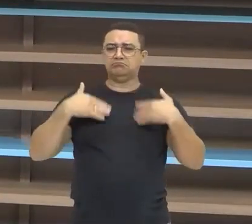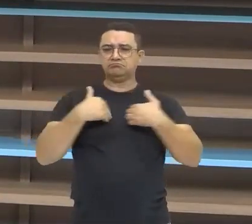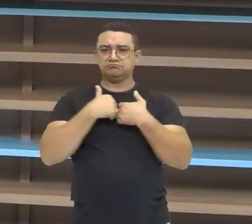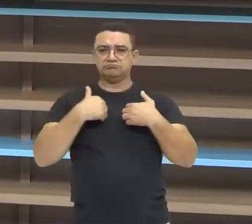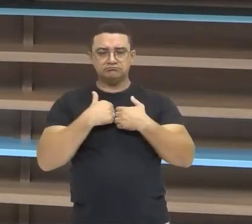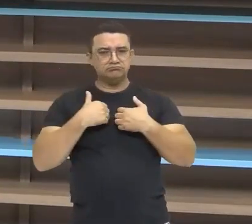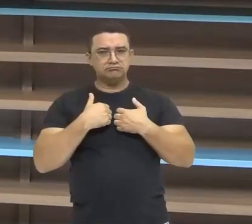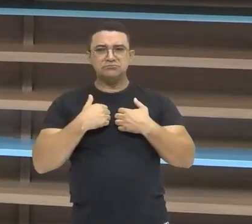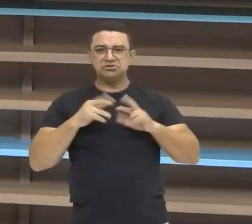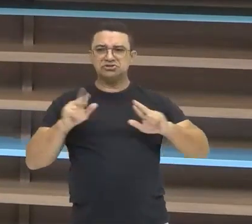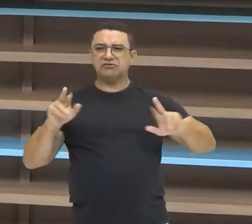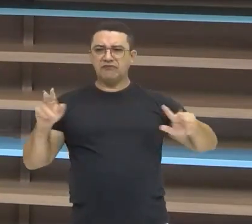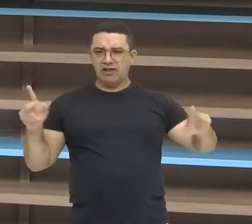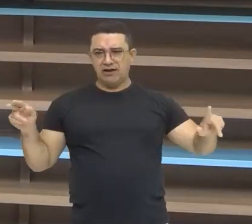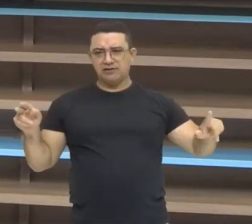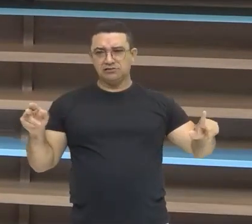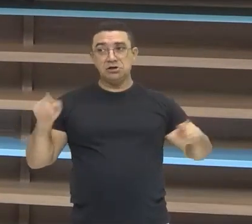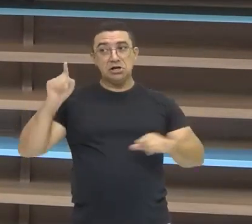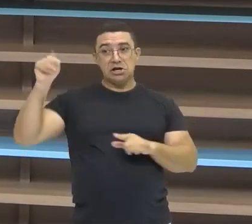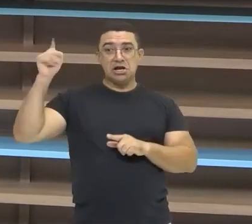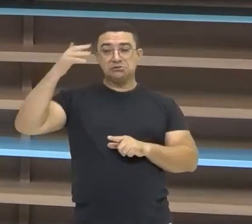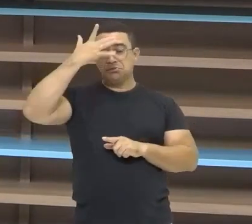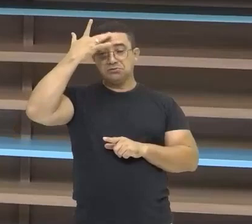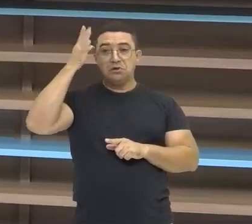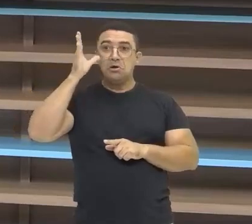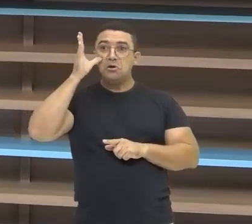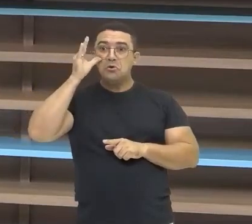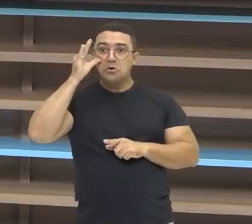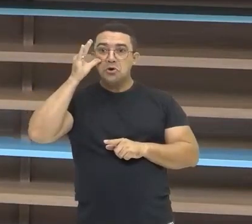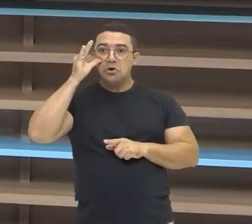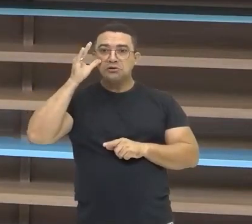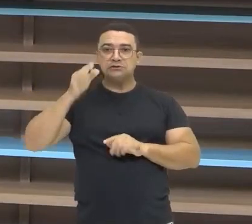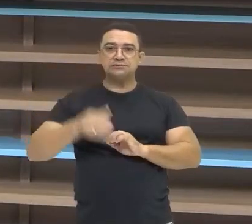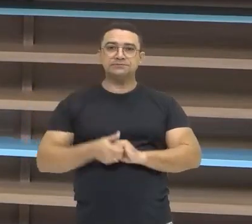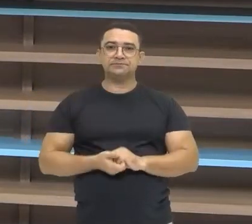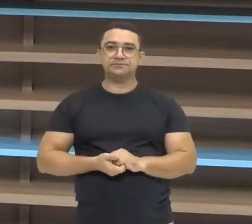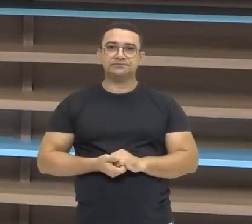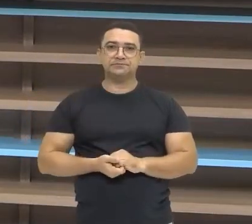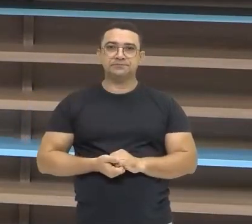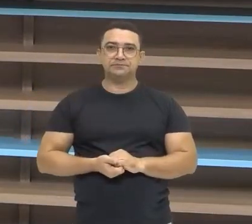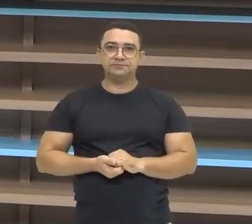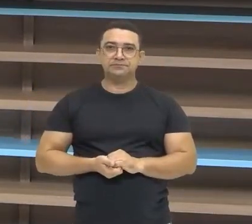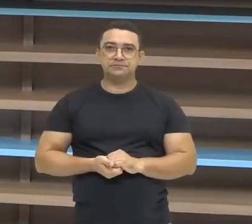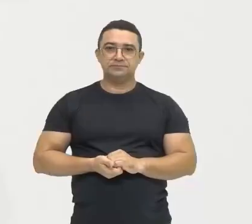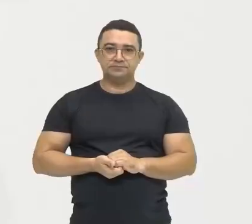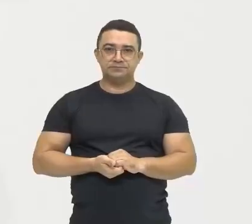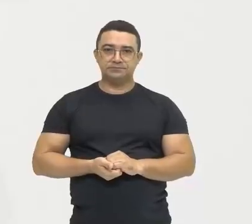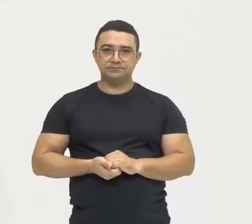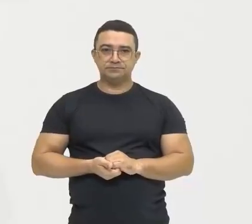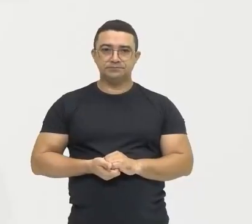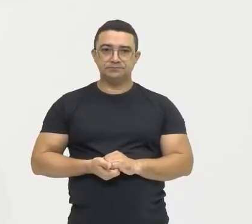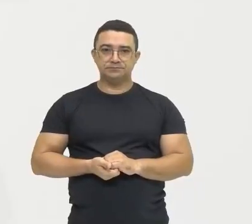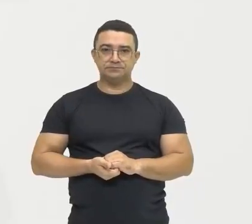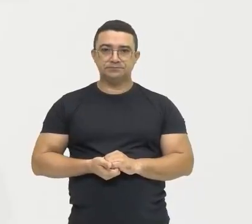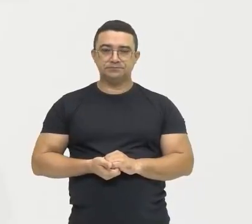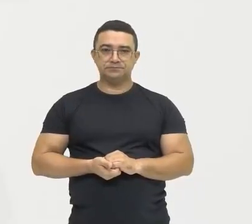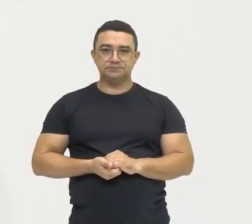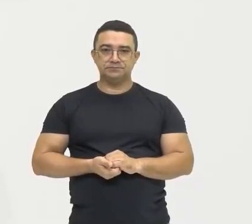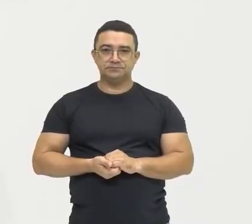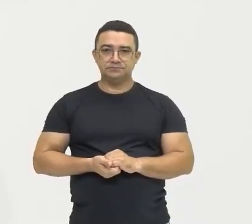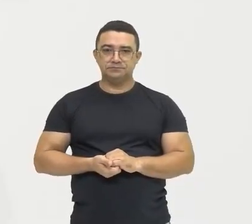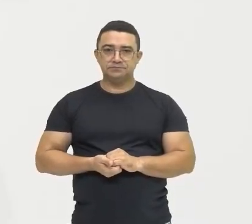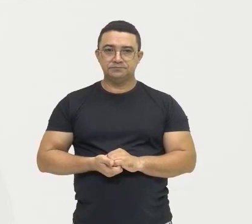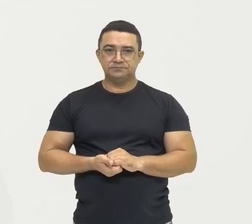todo um universo desconhecido para o mundo europeu. Então, né, ainda prosseguindo